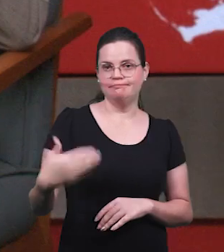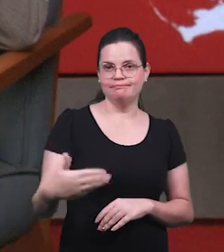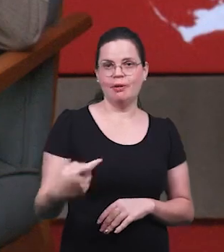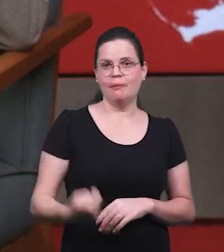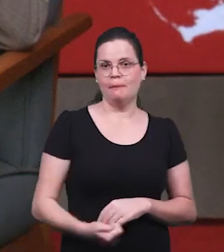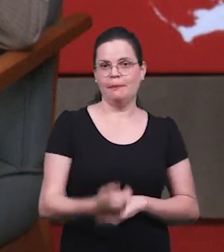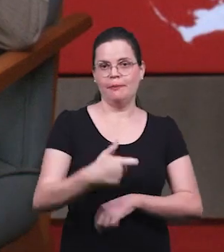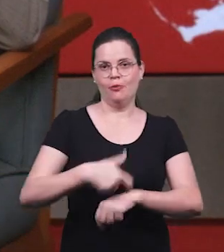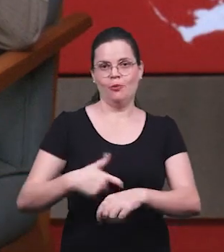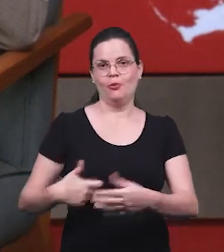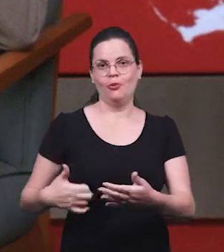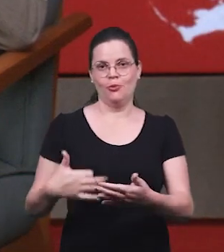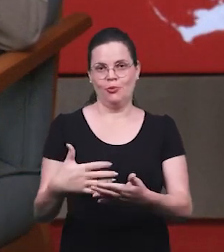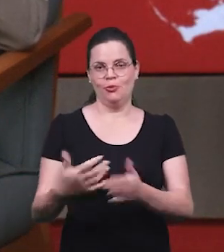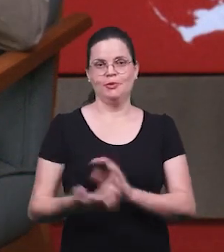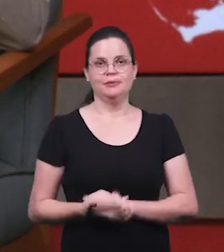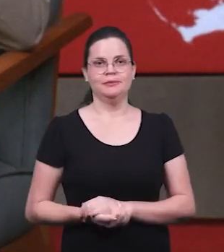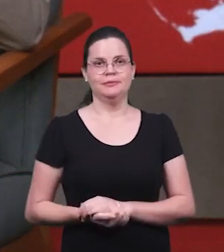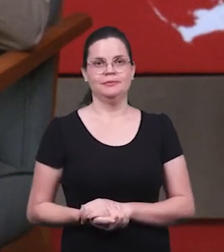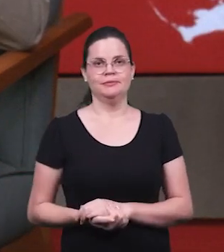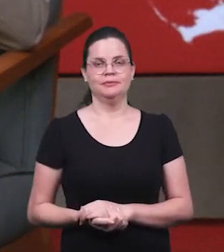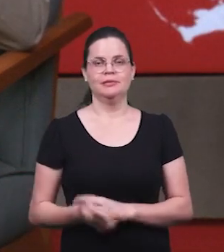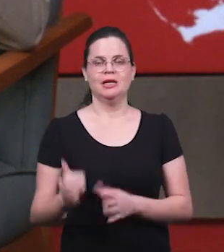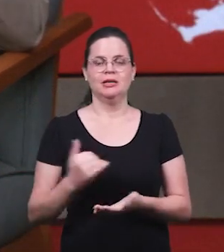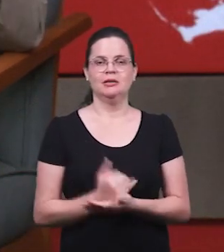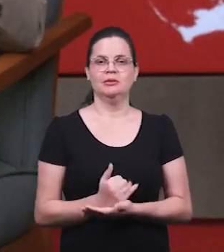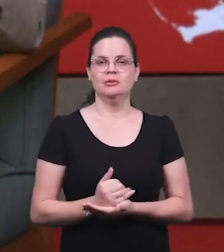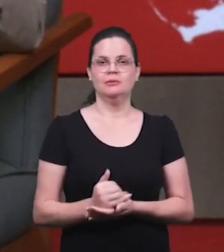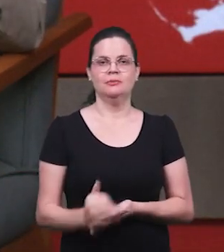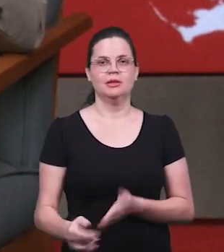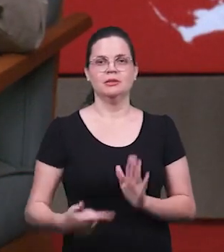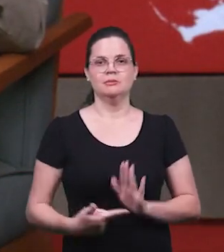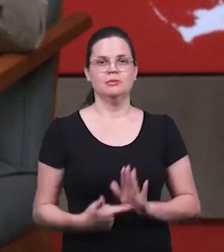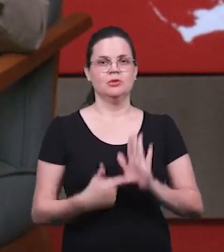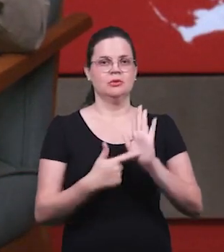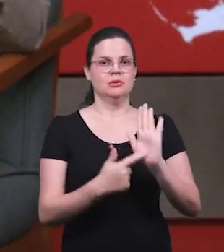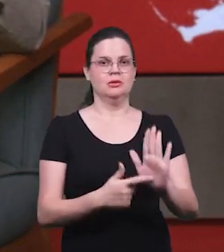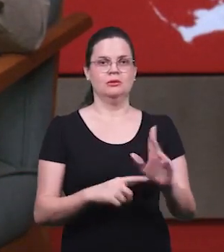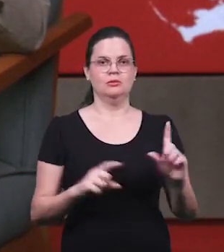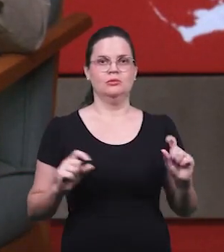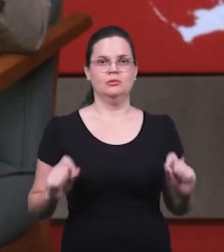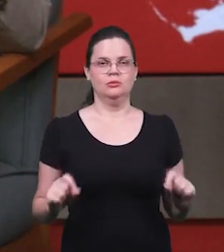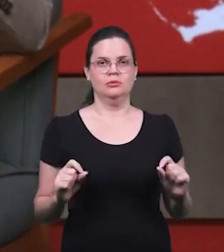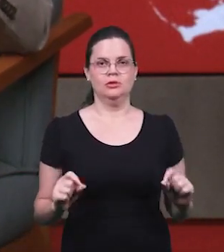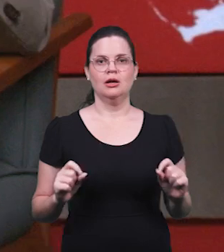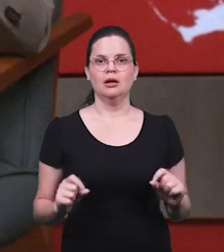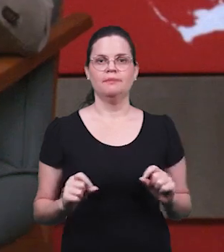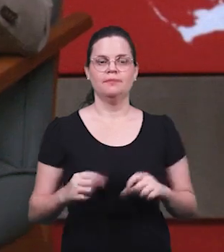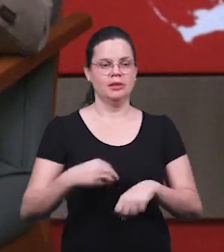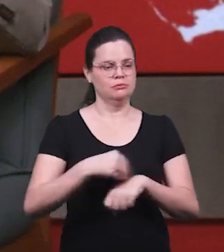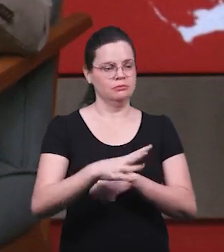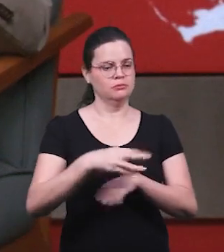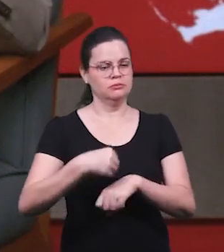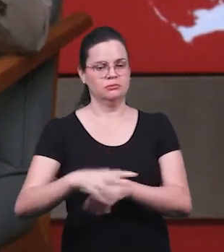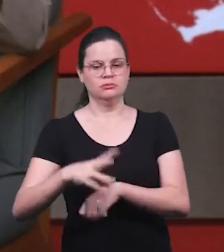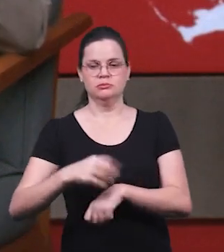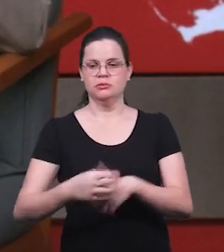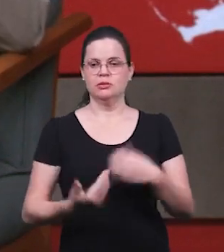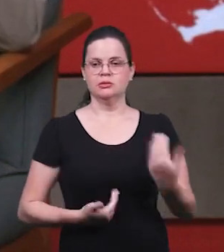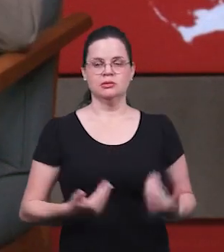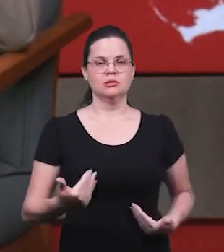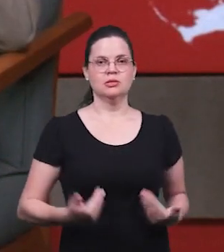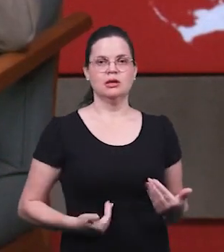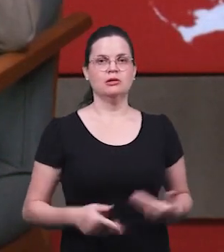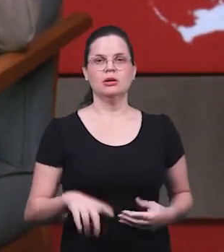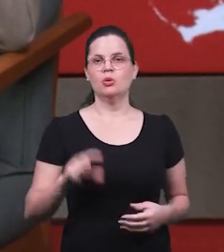do seu ministério. Então ele começa a mostrar ali para a igreja o